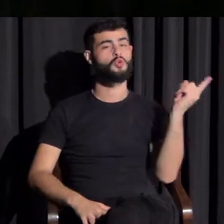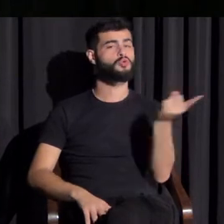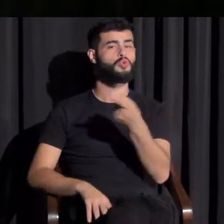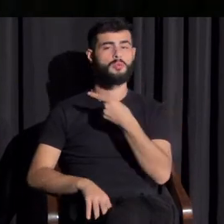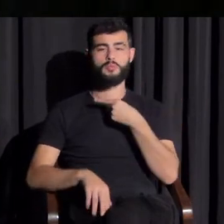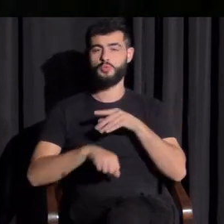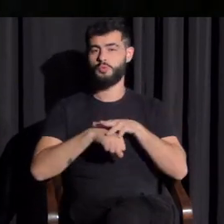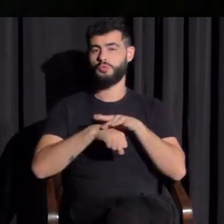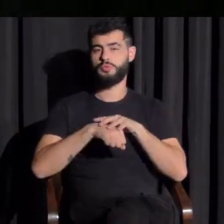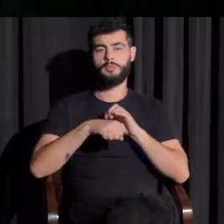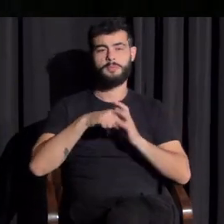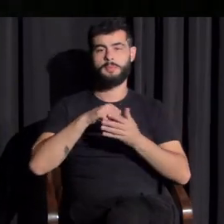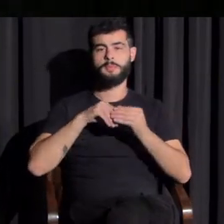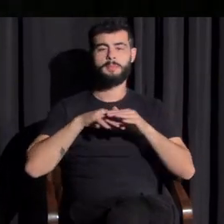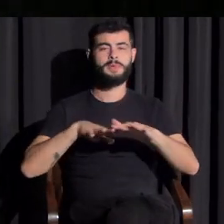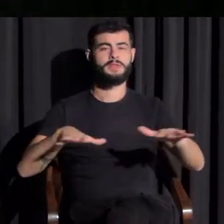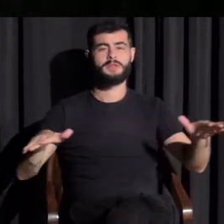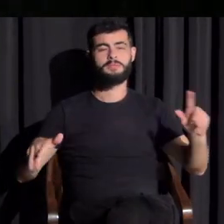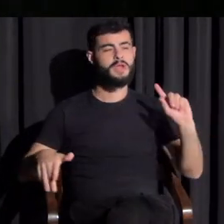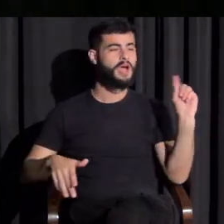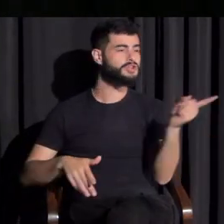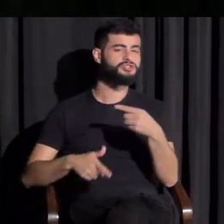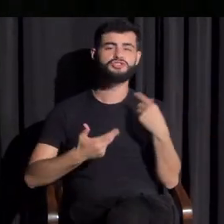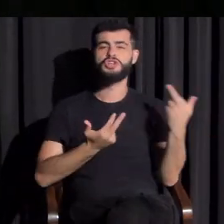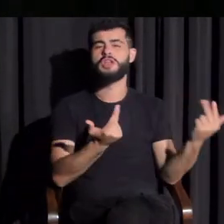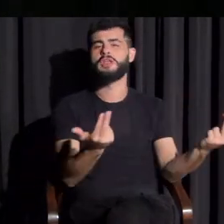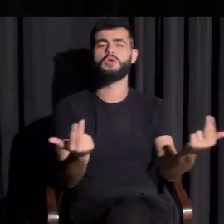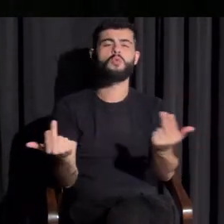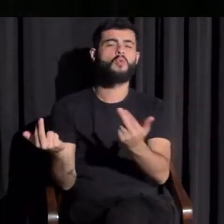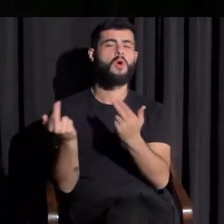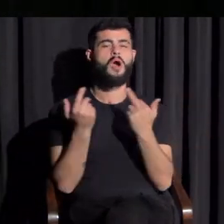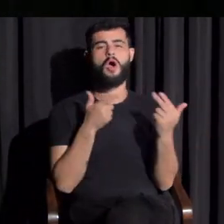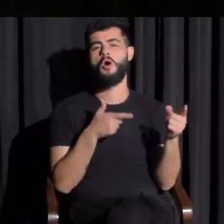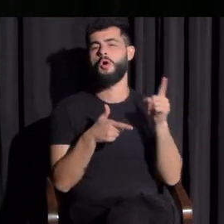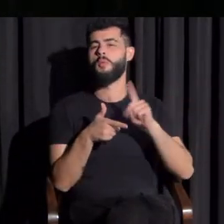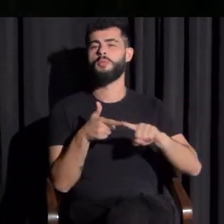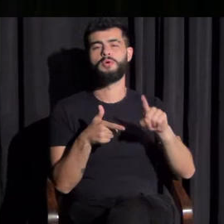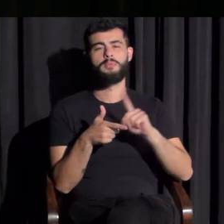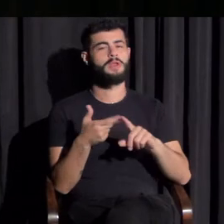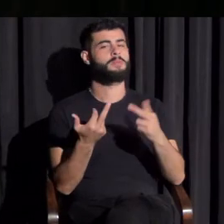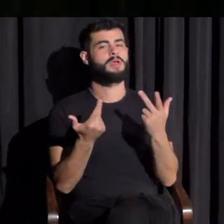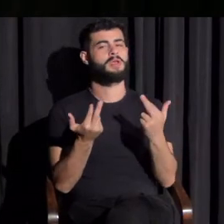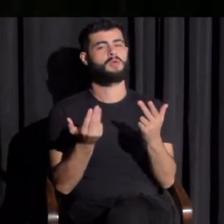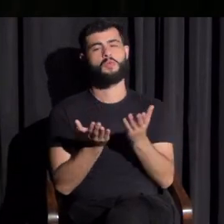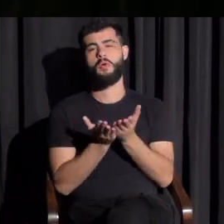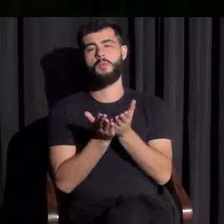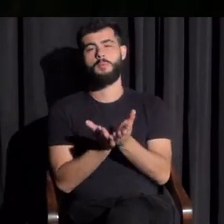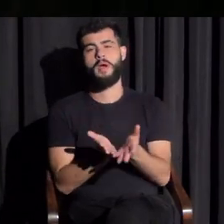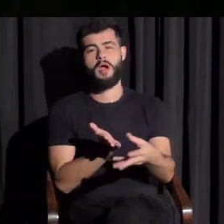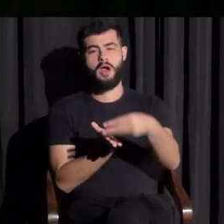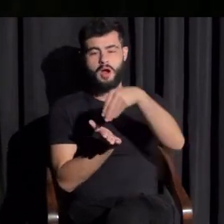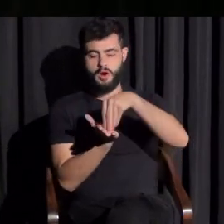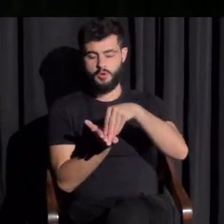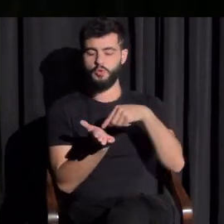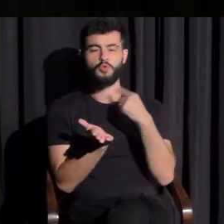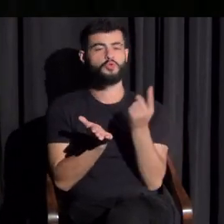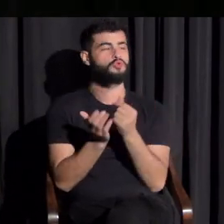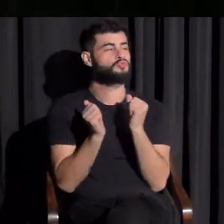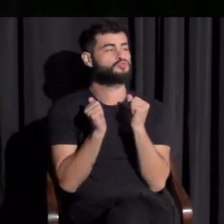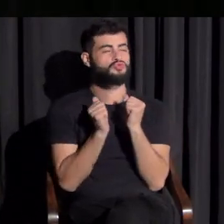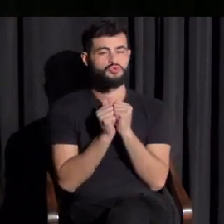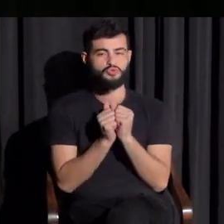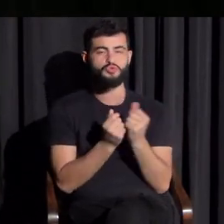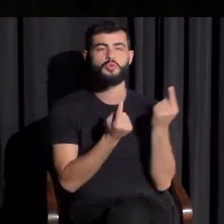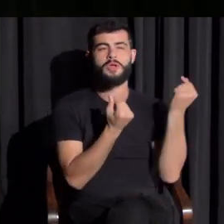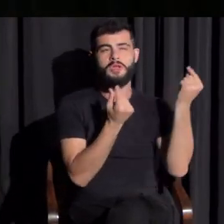mesmo barco, né, e que a pandemia atingiu tanto ricos como pobres. Né? E aí eu costumo